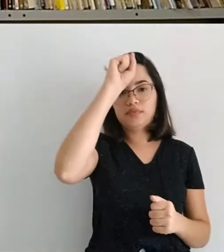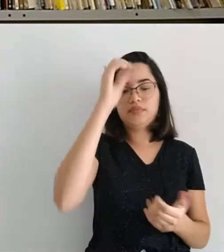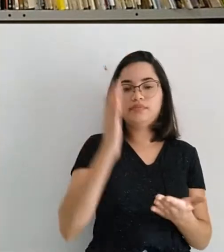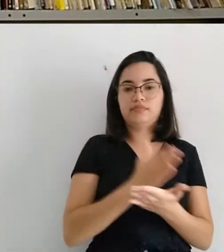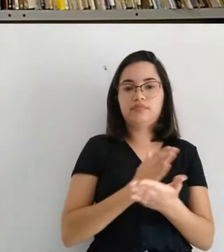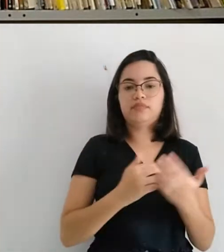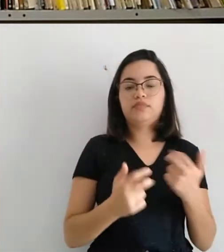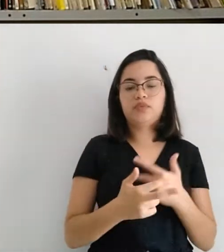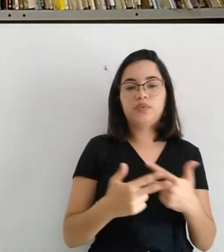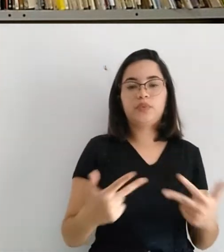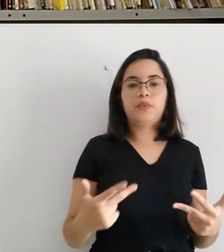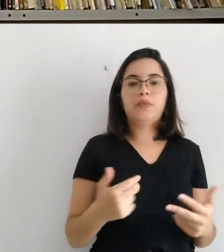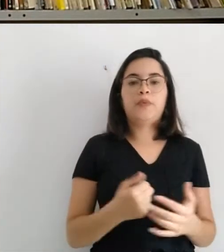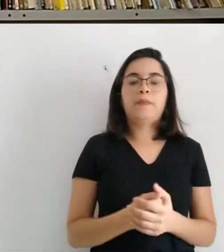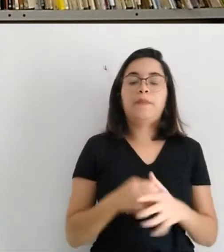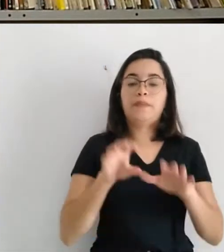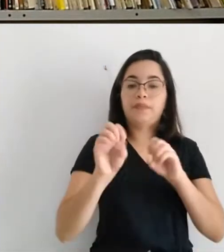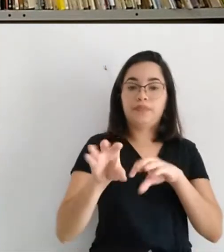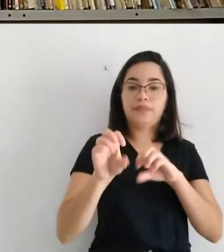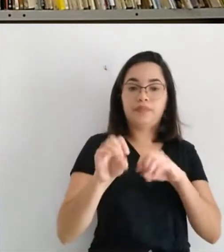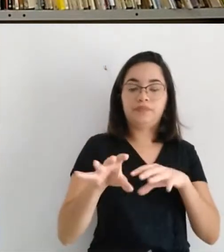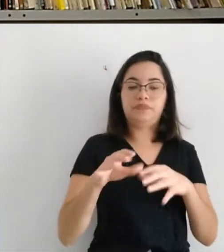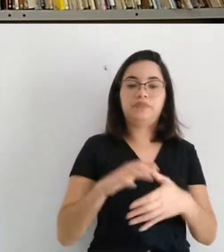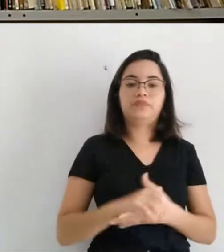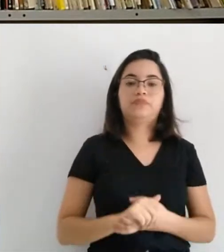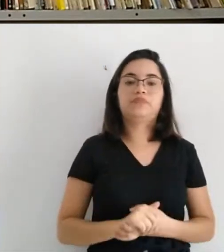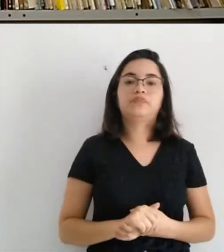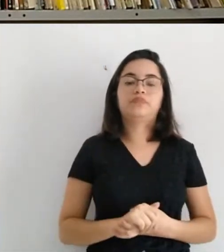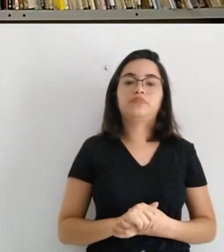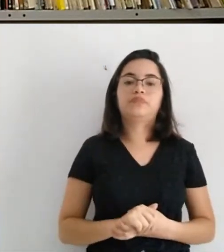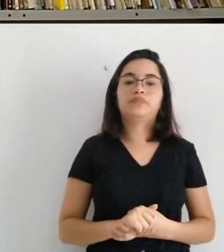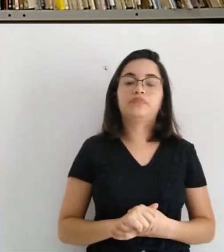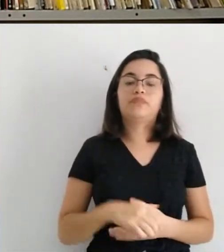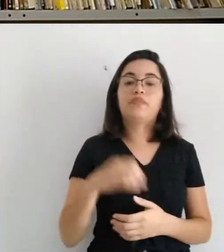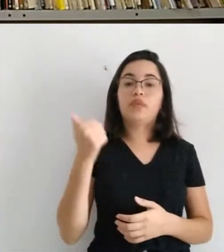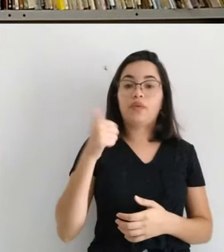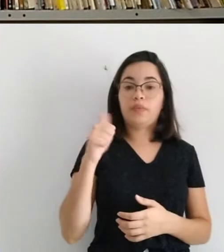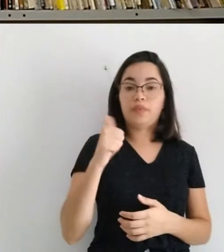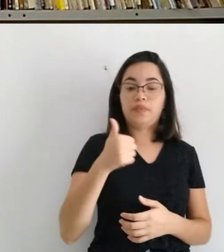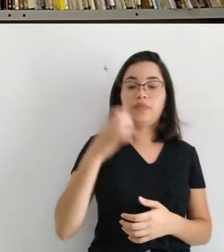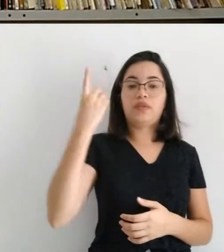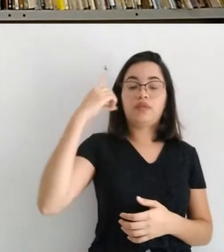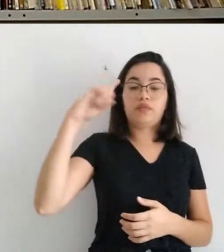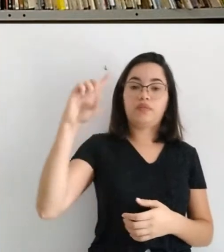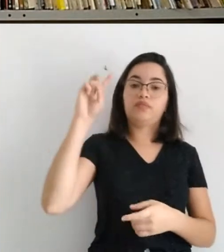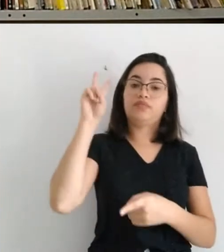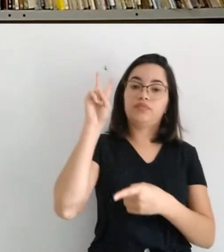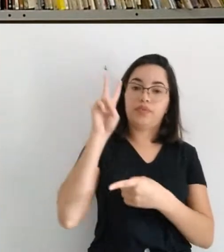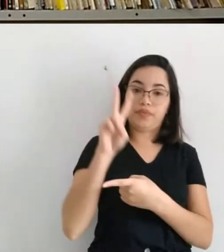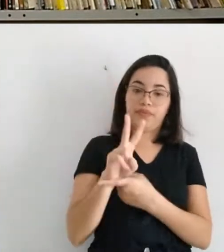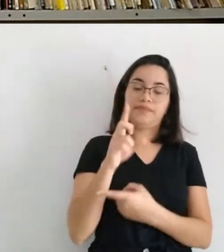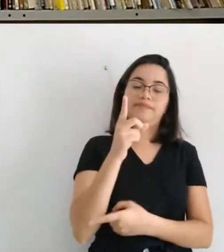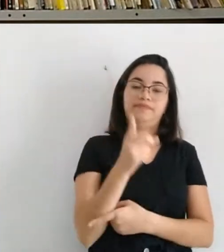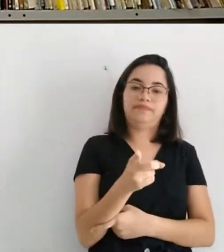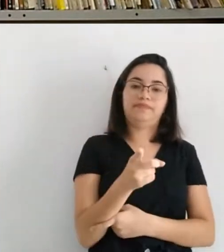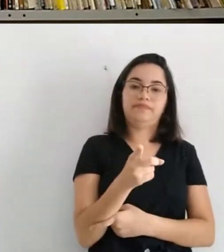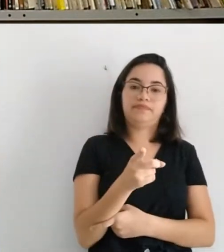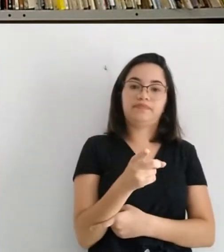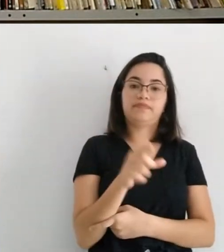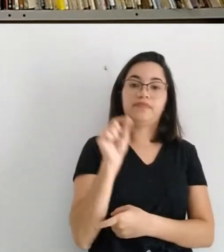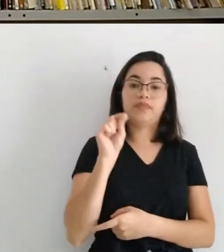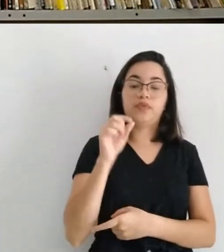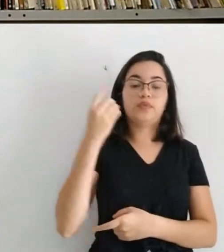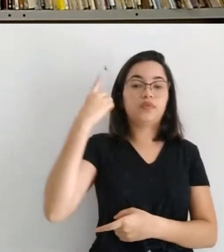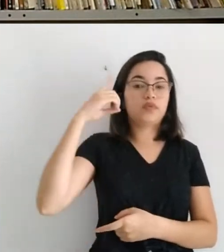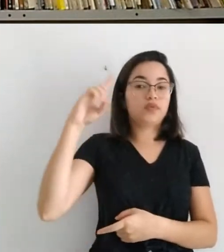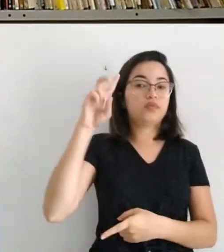lições desse ensino. Primeiro, Deus está olhando para você e